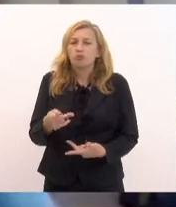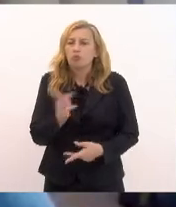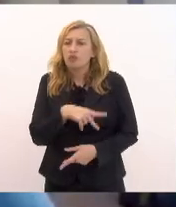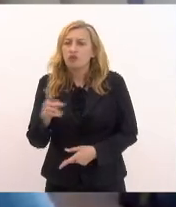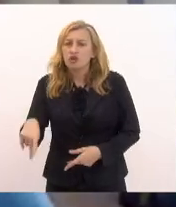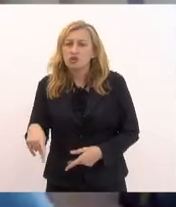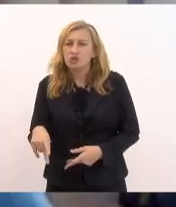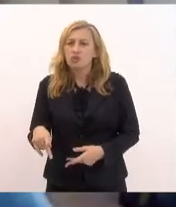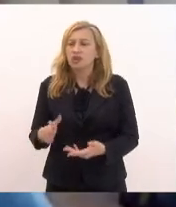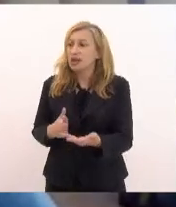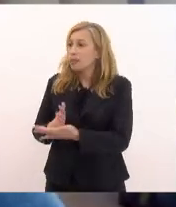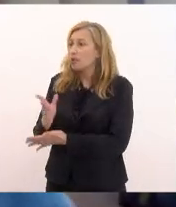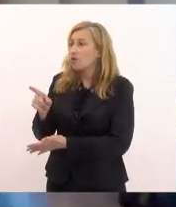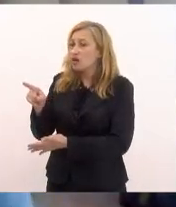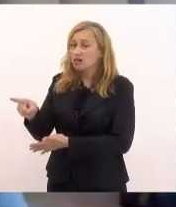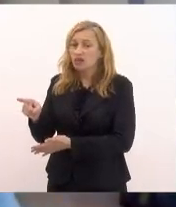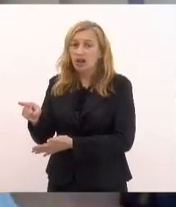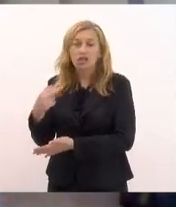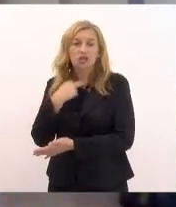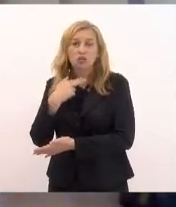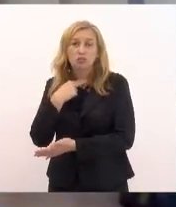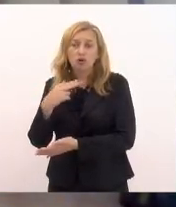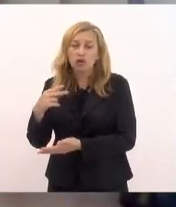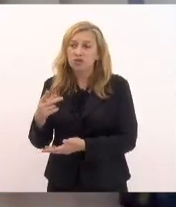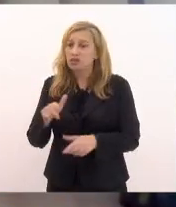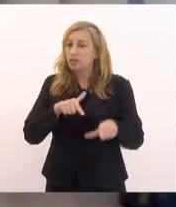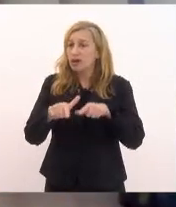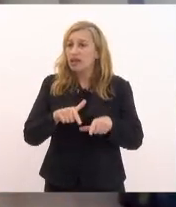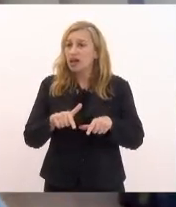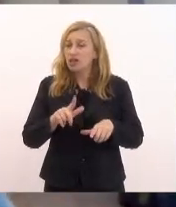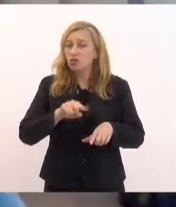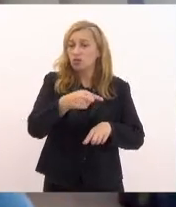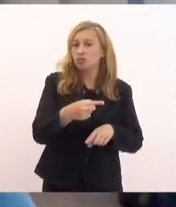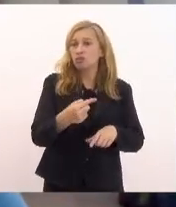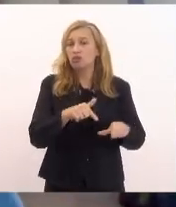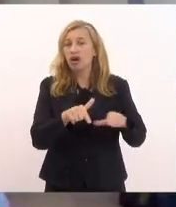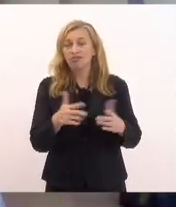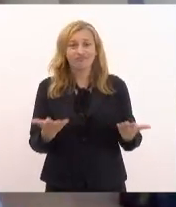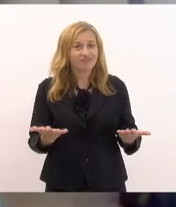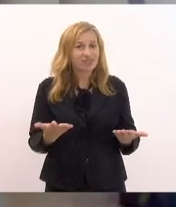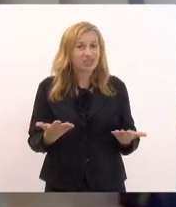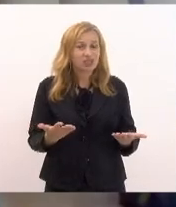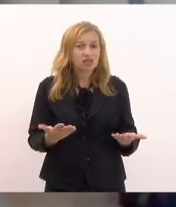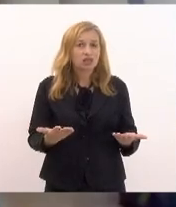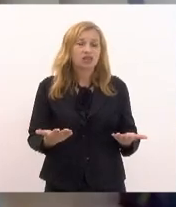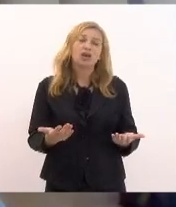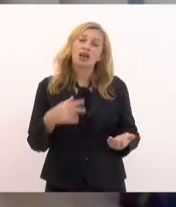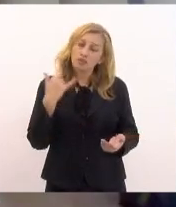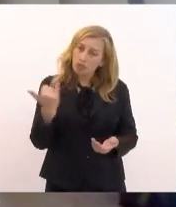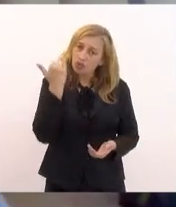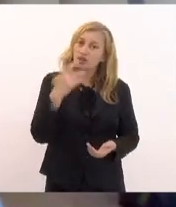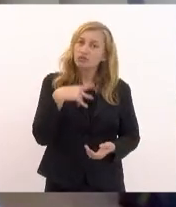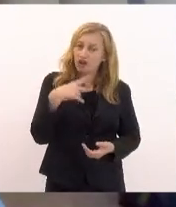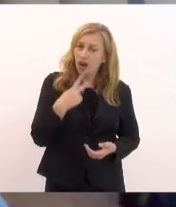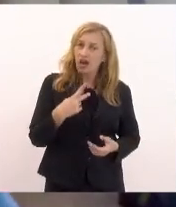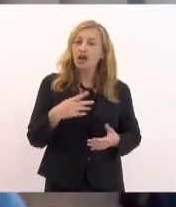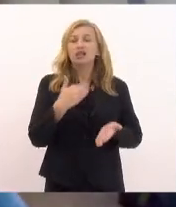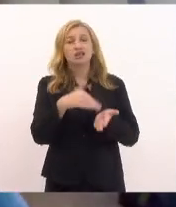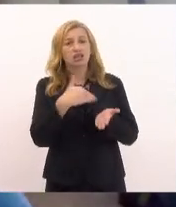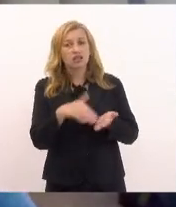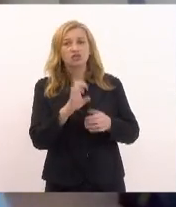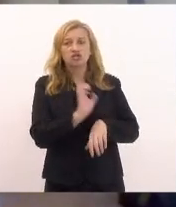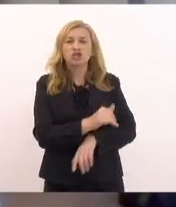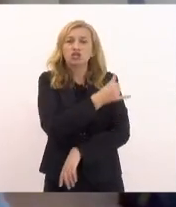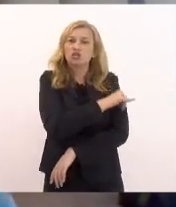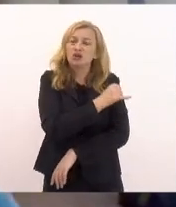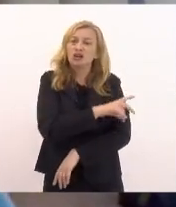é a SEDUC que segura as convocações, ou porque o governo do Estado segura as convocações. É importante dizer isso. A Secretaria de Estado de Educação tem nos